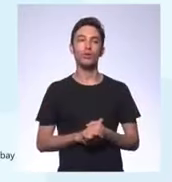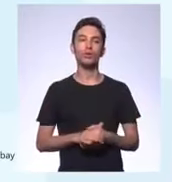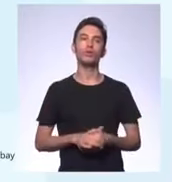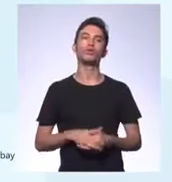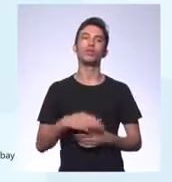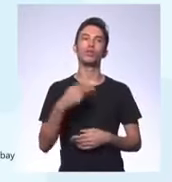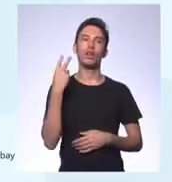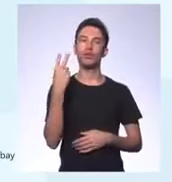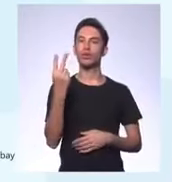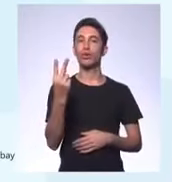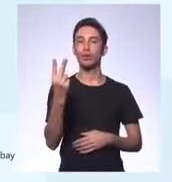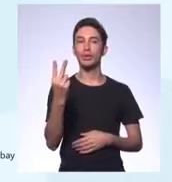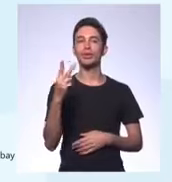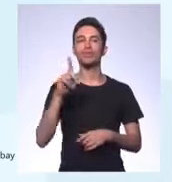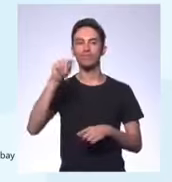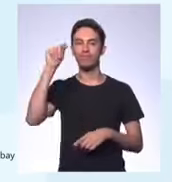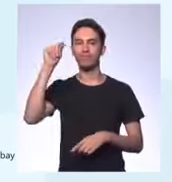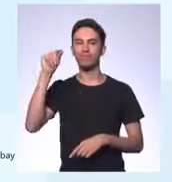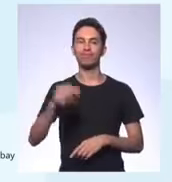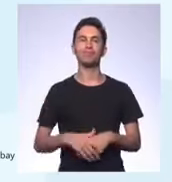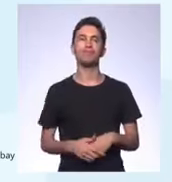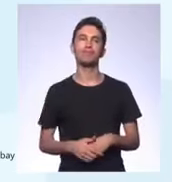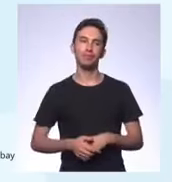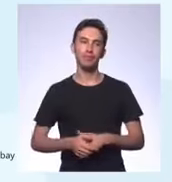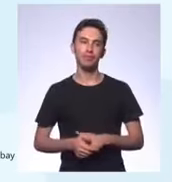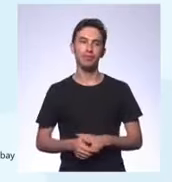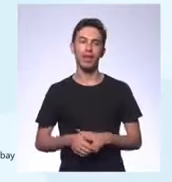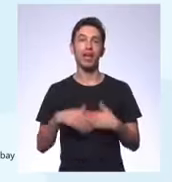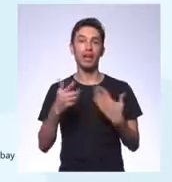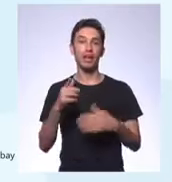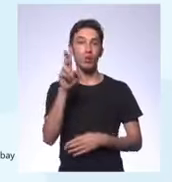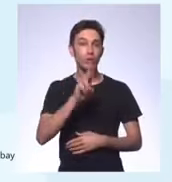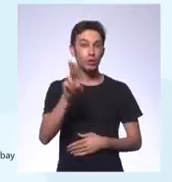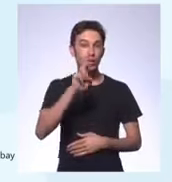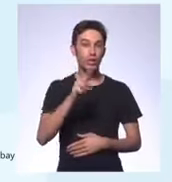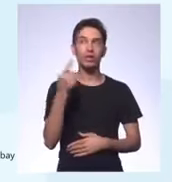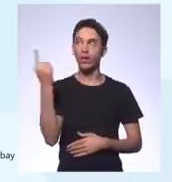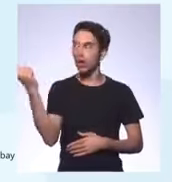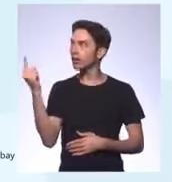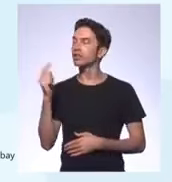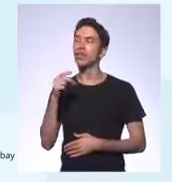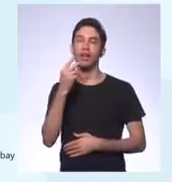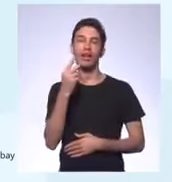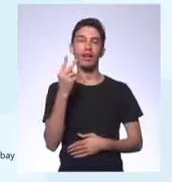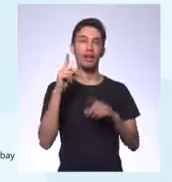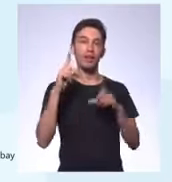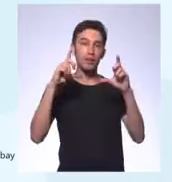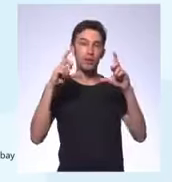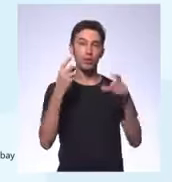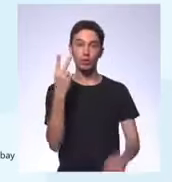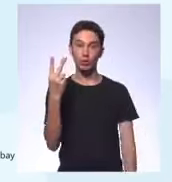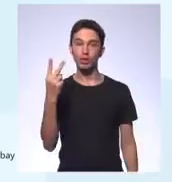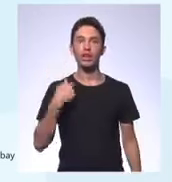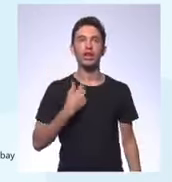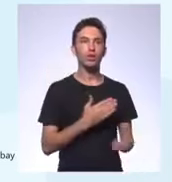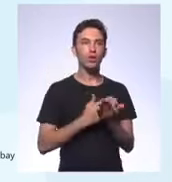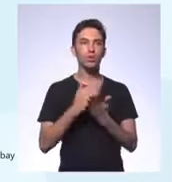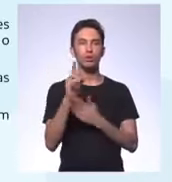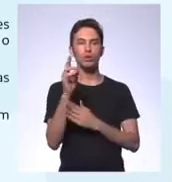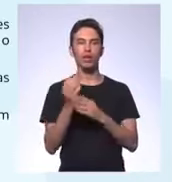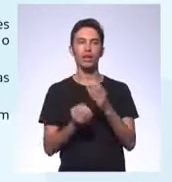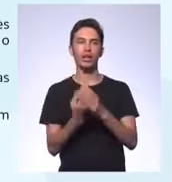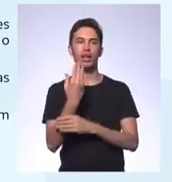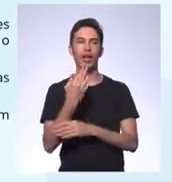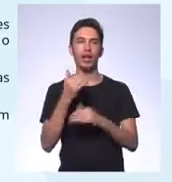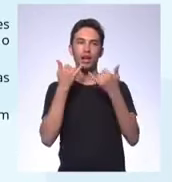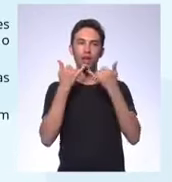a imagem 2. Então, a partir dessa imagem é que nós começamos a produzir a notícia.